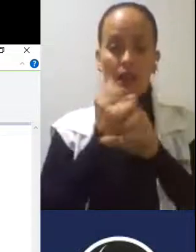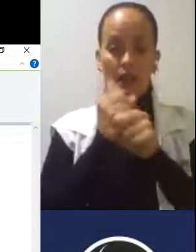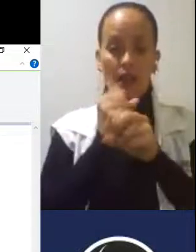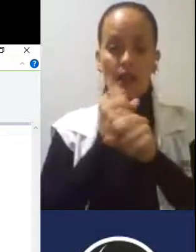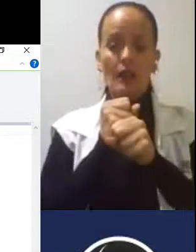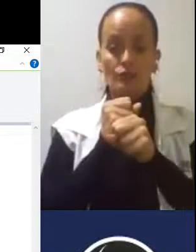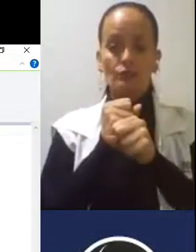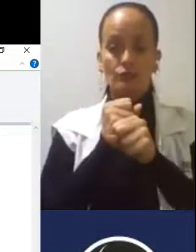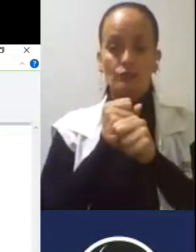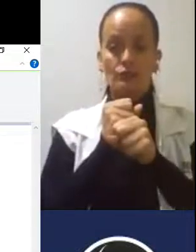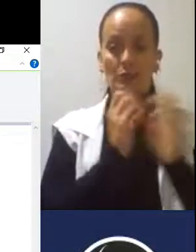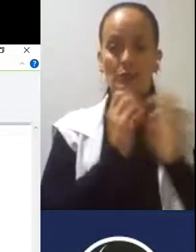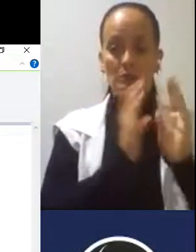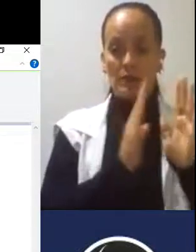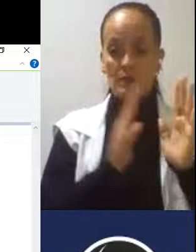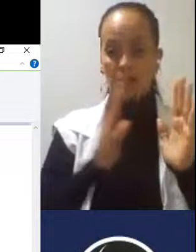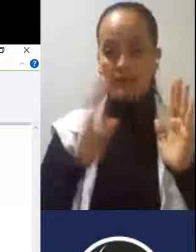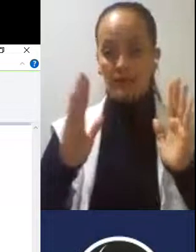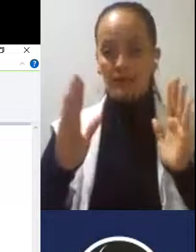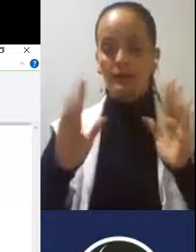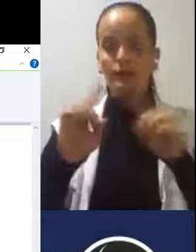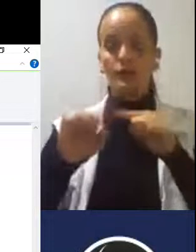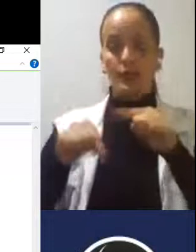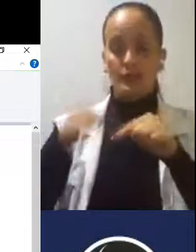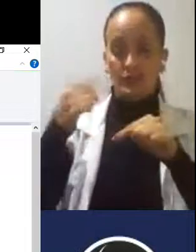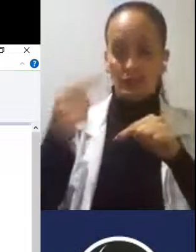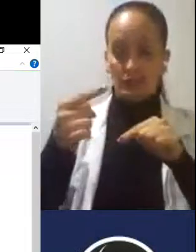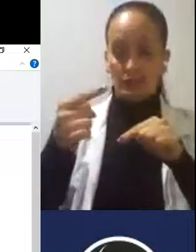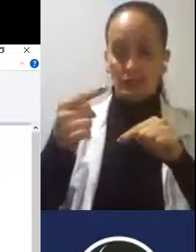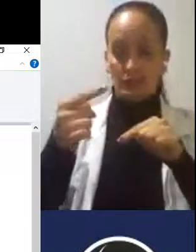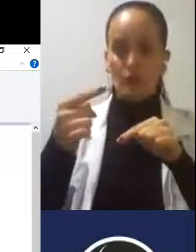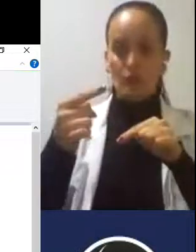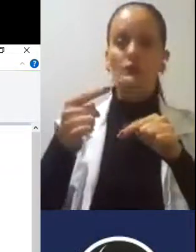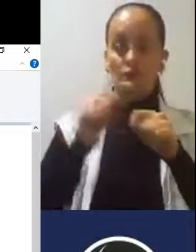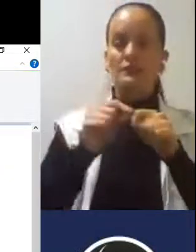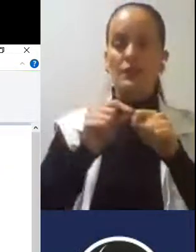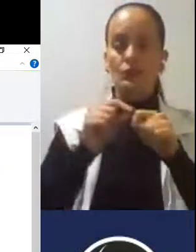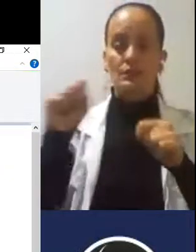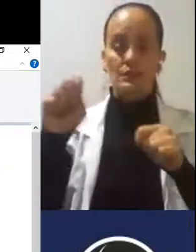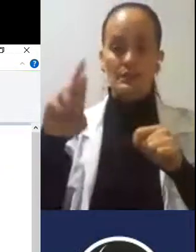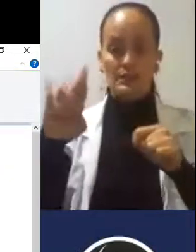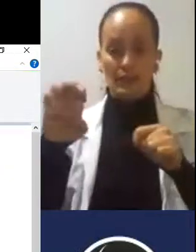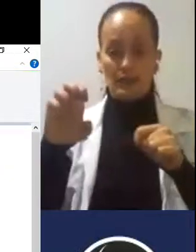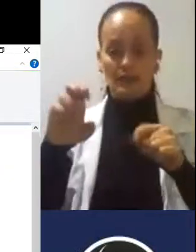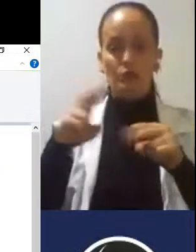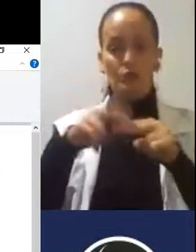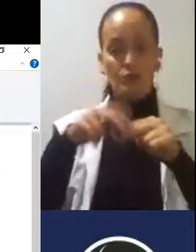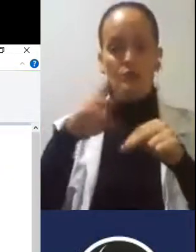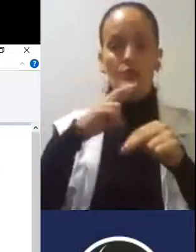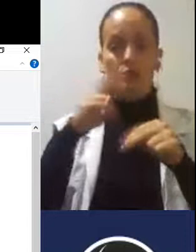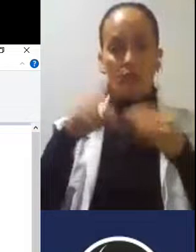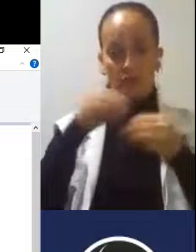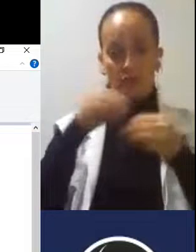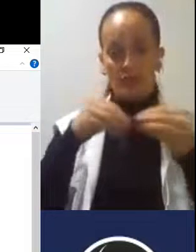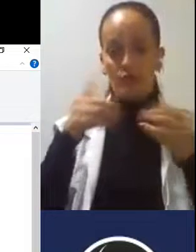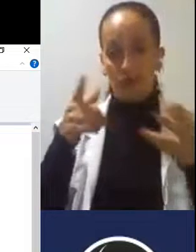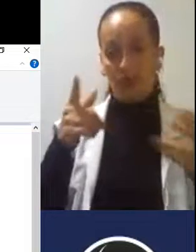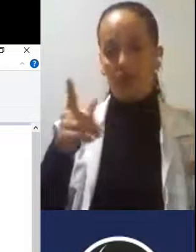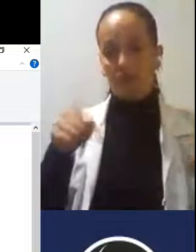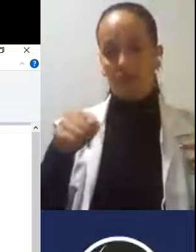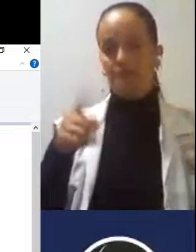paralelo, quanto procedimento para calcular resistência em série. Por isso que ele é chamado de circuito misto, certo? Tanto na